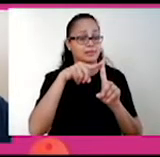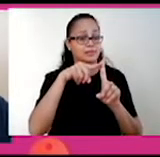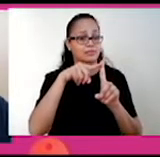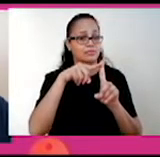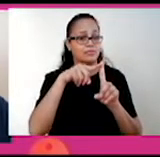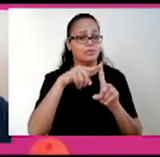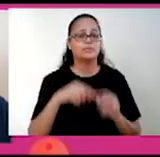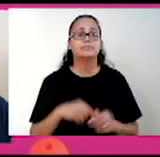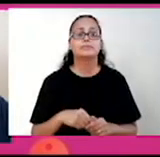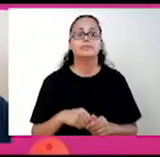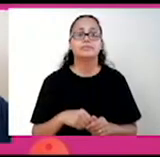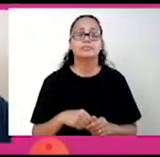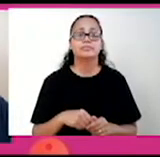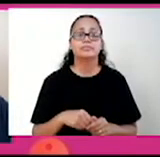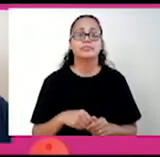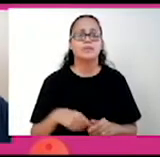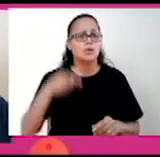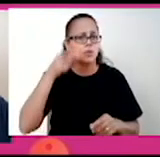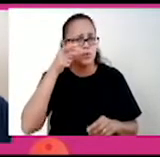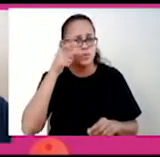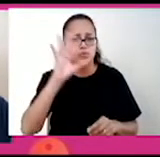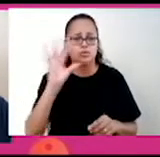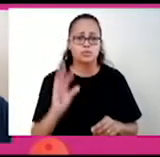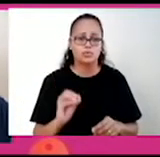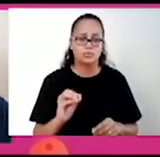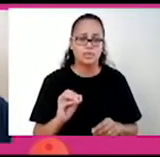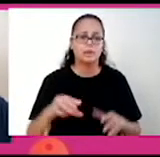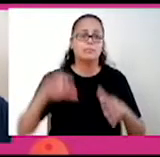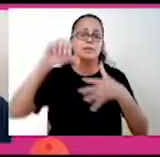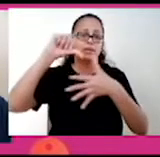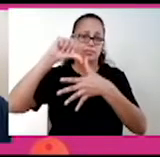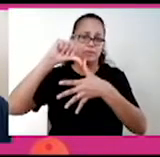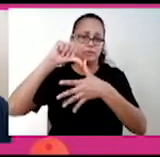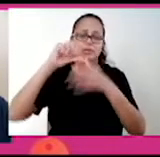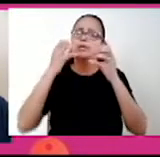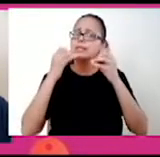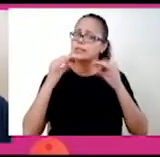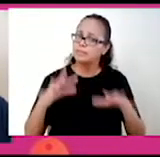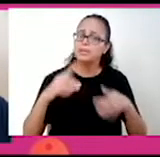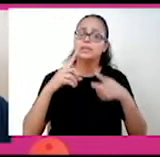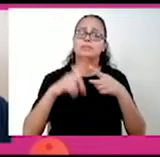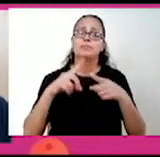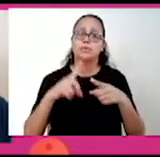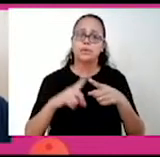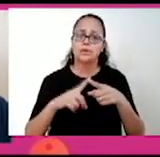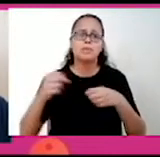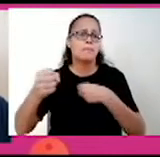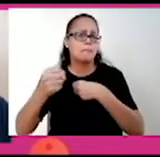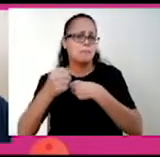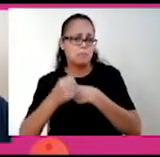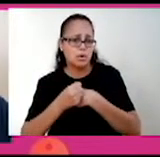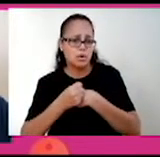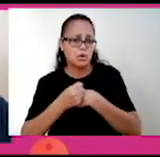né? Diante desse quadro, consulte o mapa de relevo da América do Sul e explique por que, mesmo estando